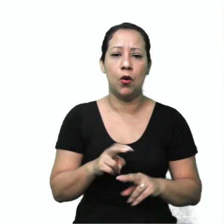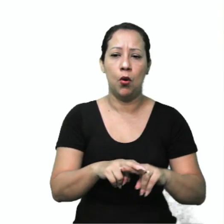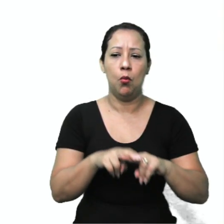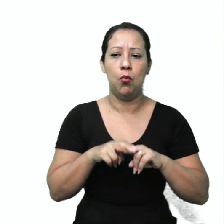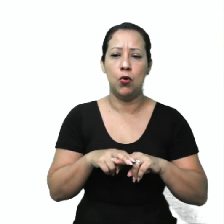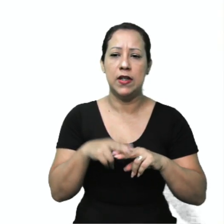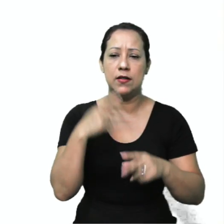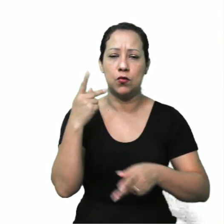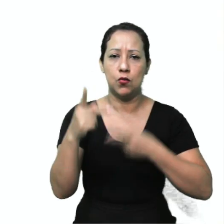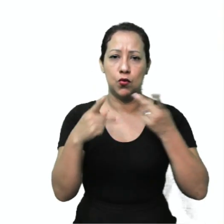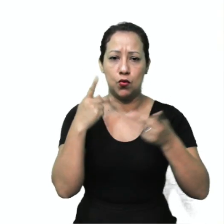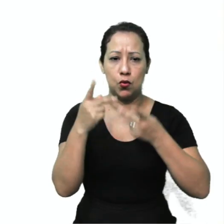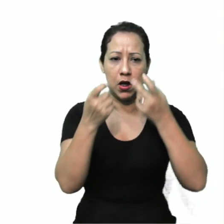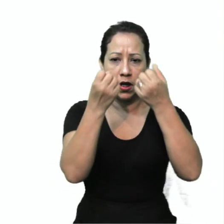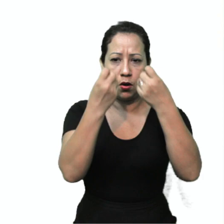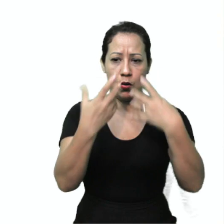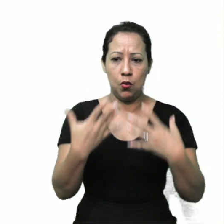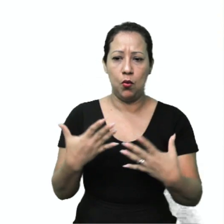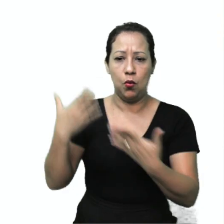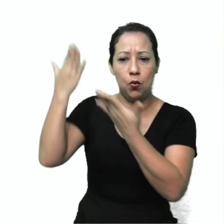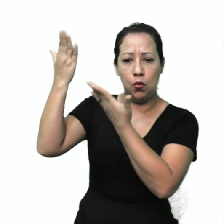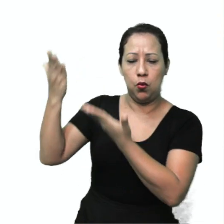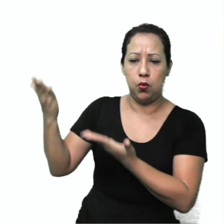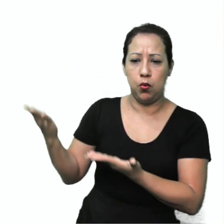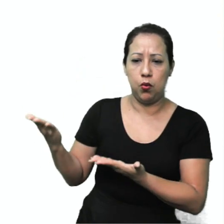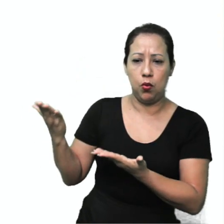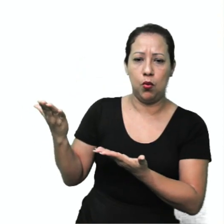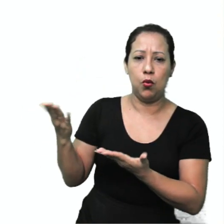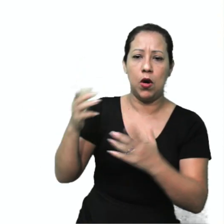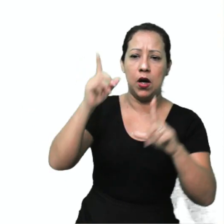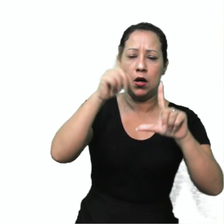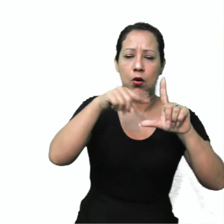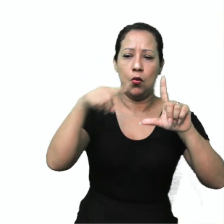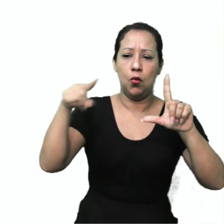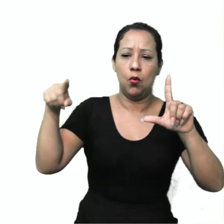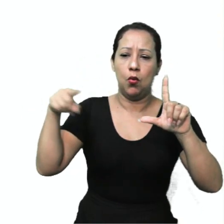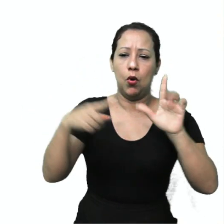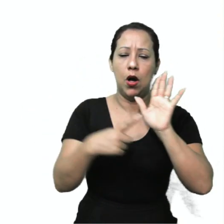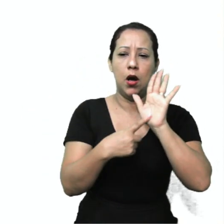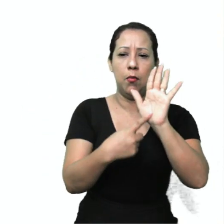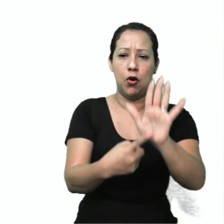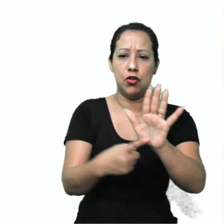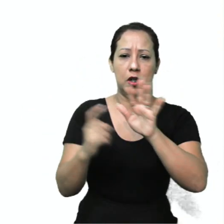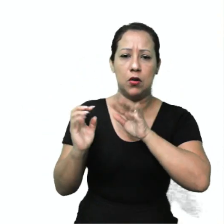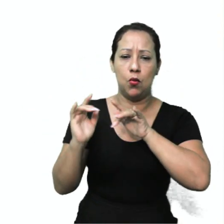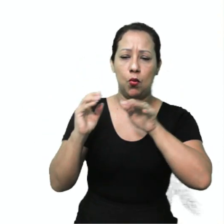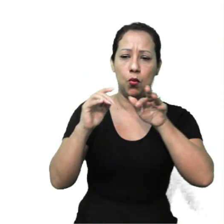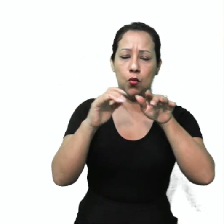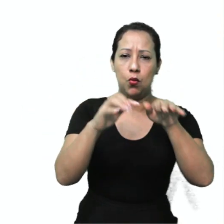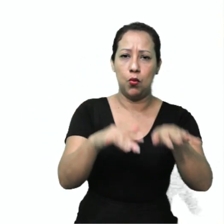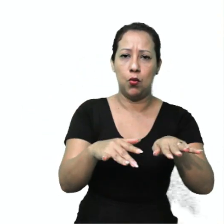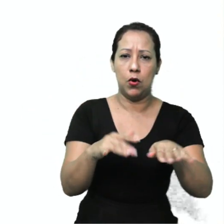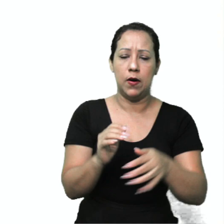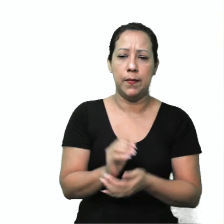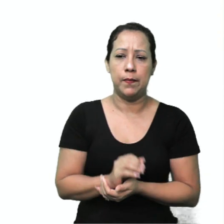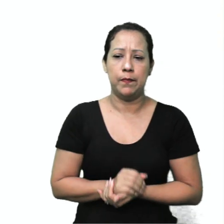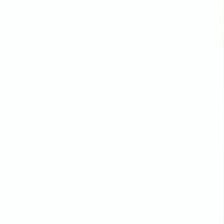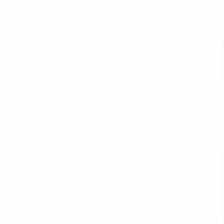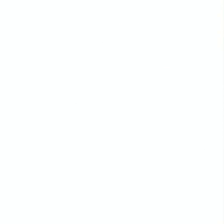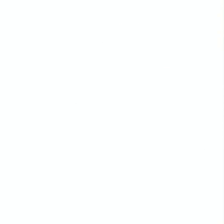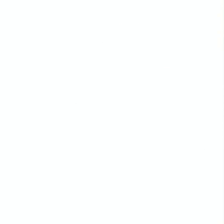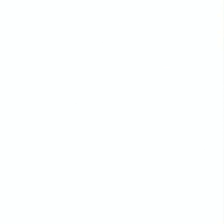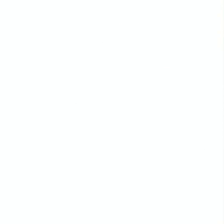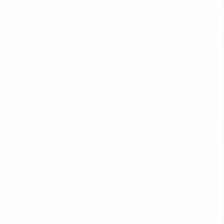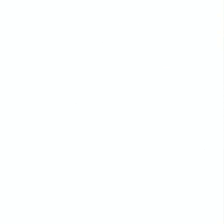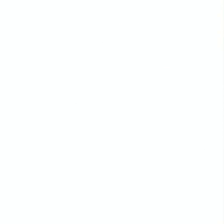nós falamos aí, vejam só um gráfico mostrando essa questão das migrações. Nós temos